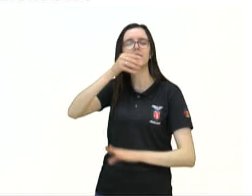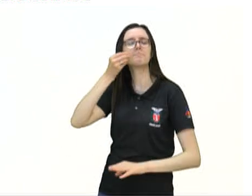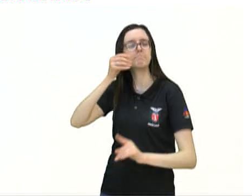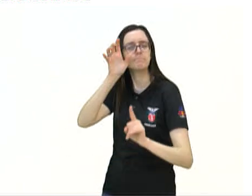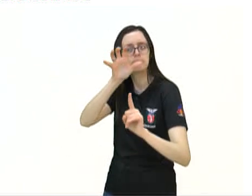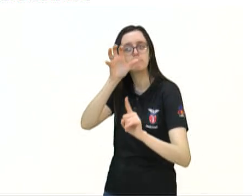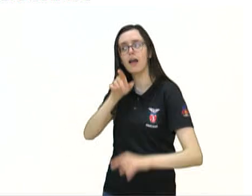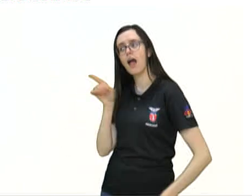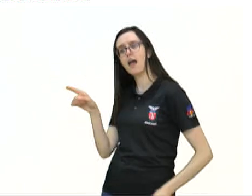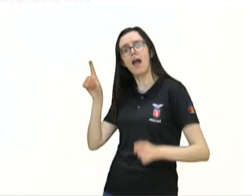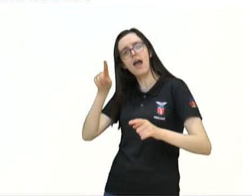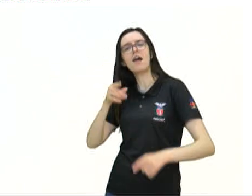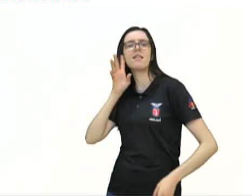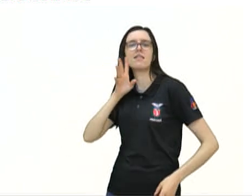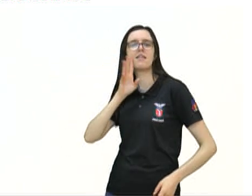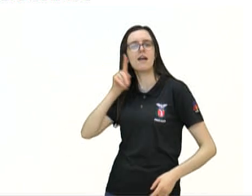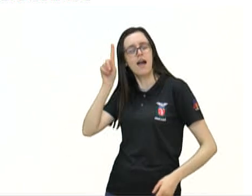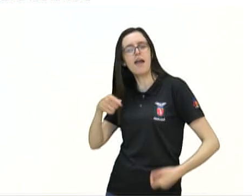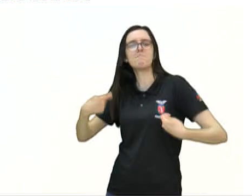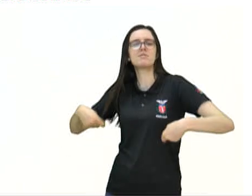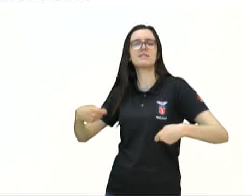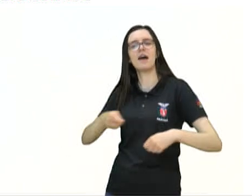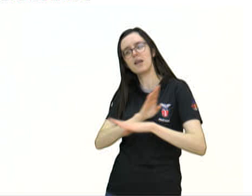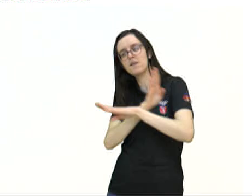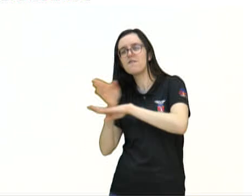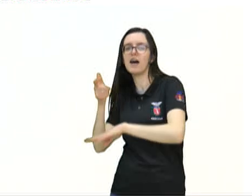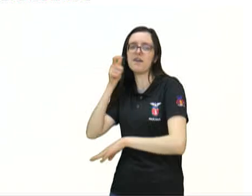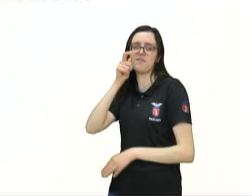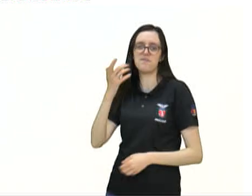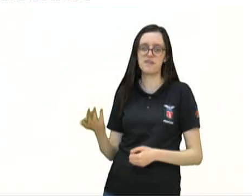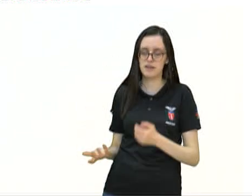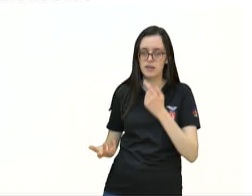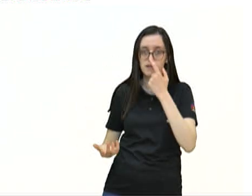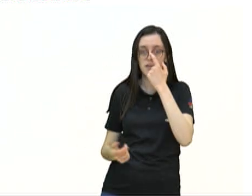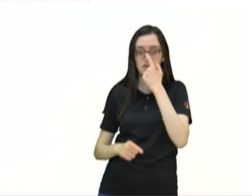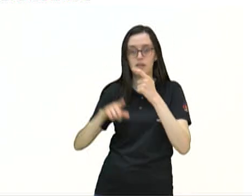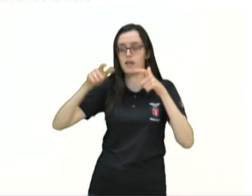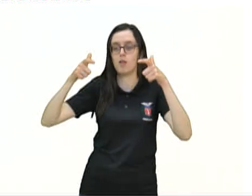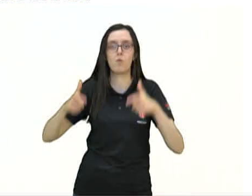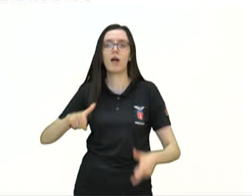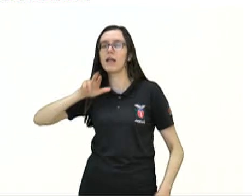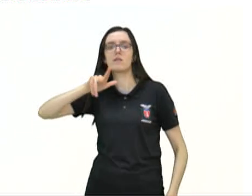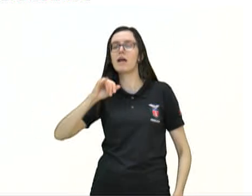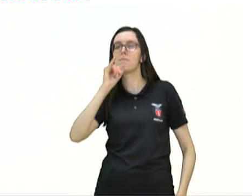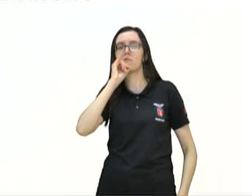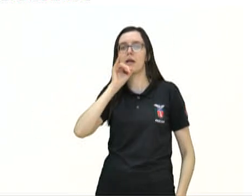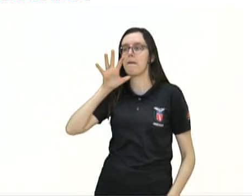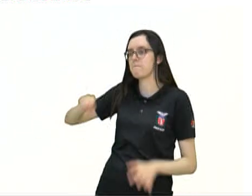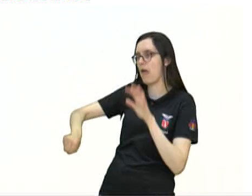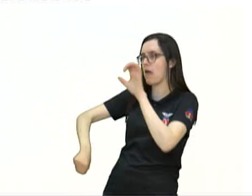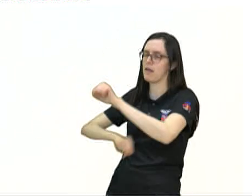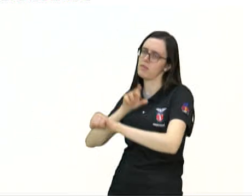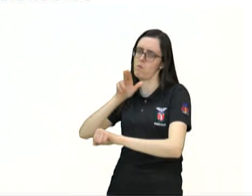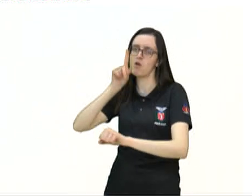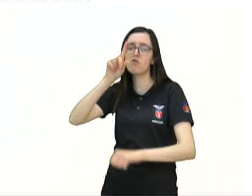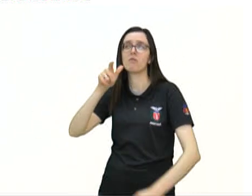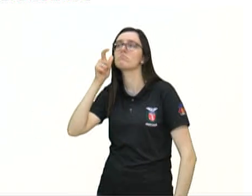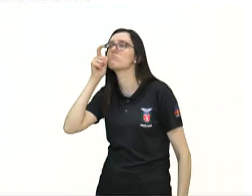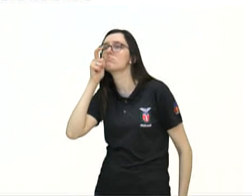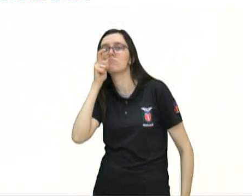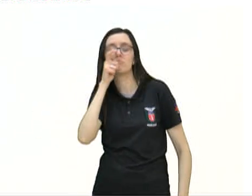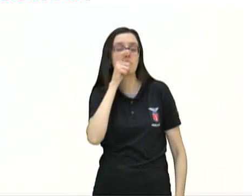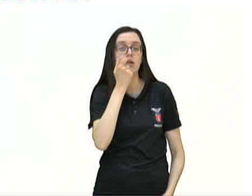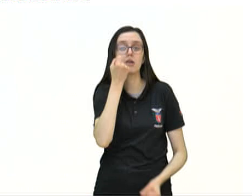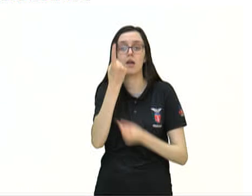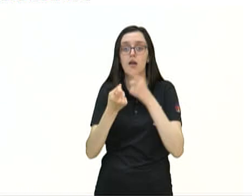convencer que aquilo é necessário. Por se tratar de um produto intátil, ou seja, ele não é tangível, tá? Em um primeiro momento,